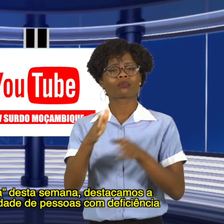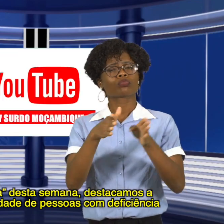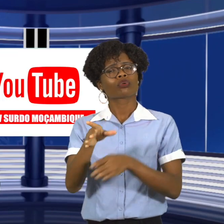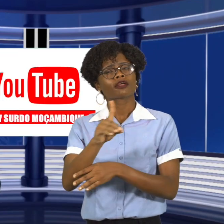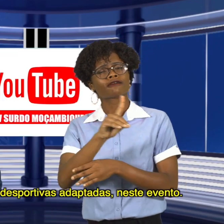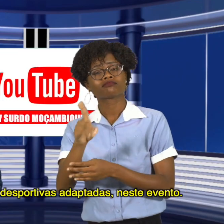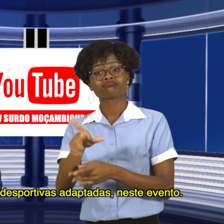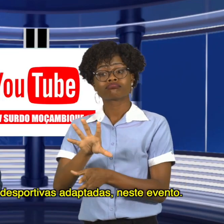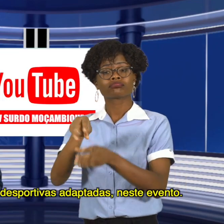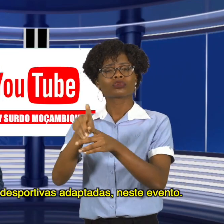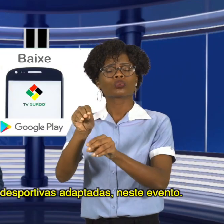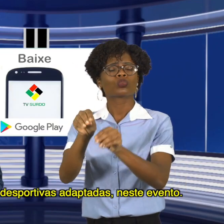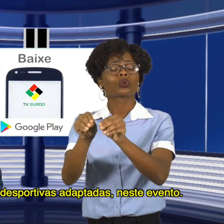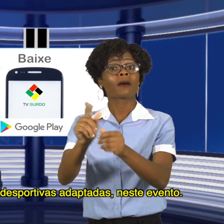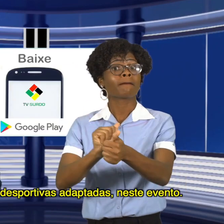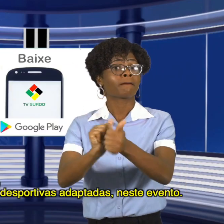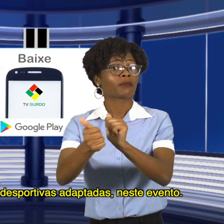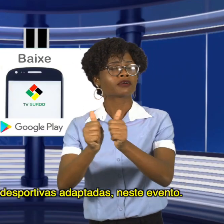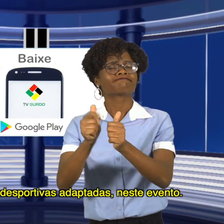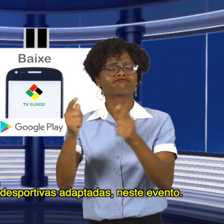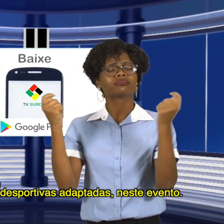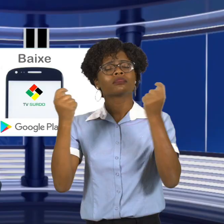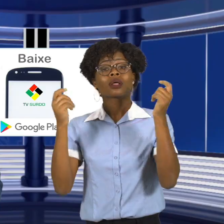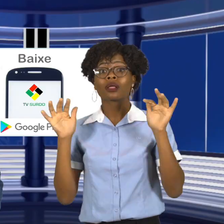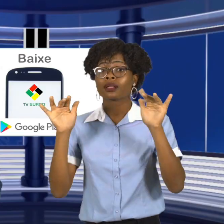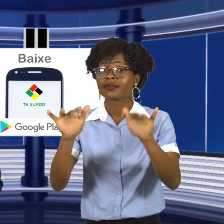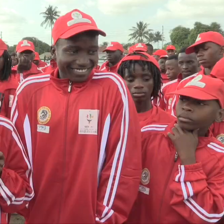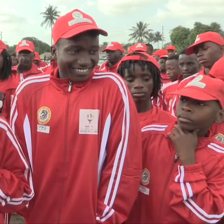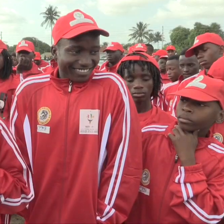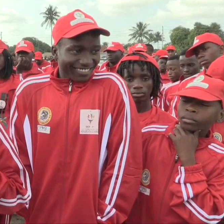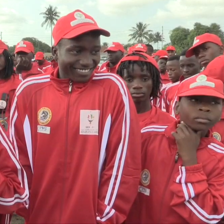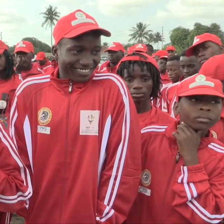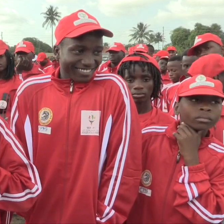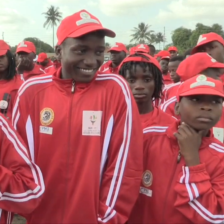com deficiência à inclusão de modalidades esportivas adaptadas neste evento.